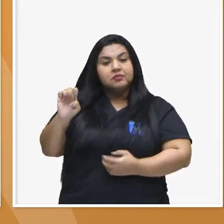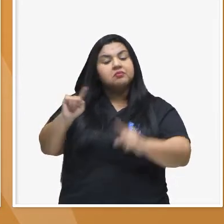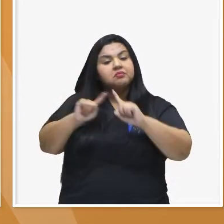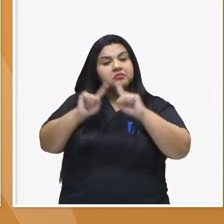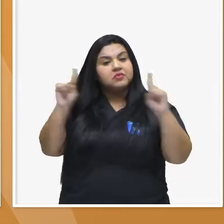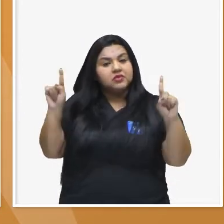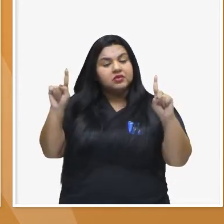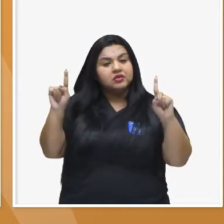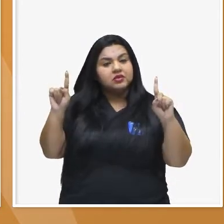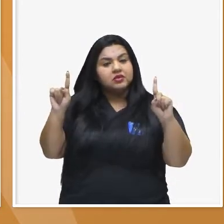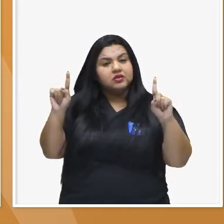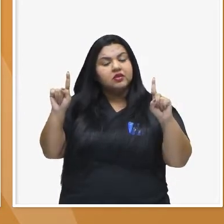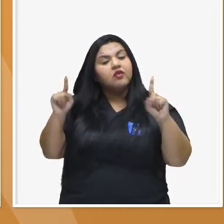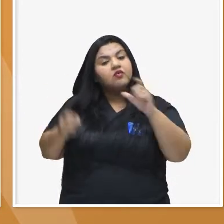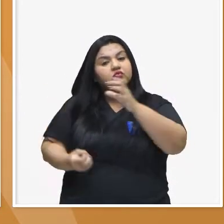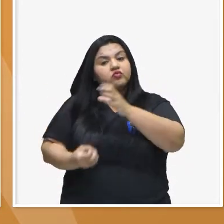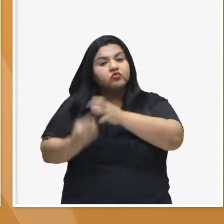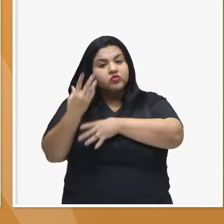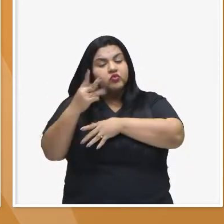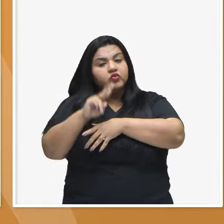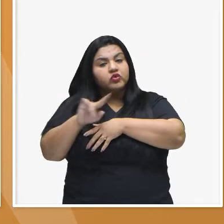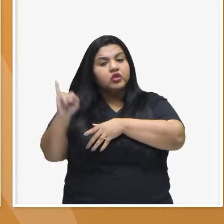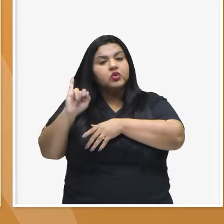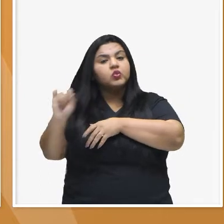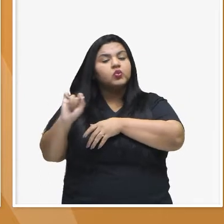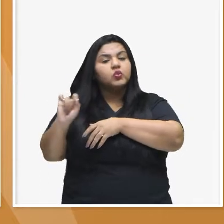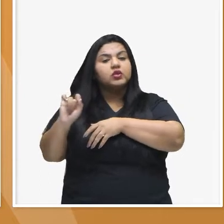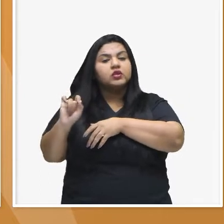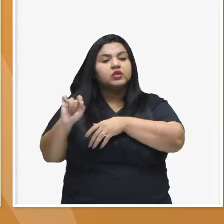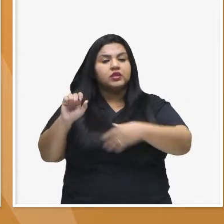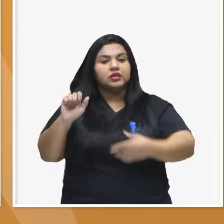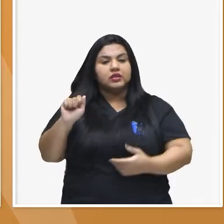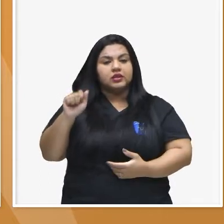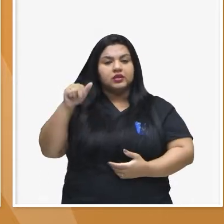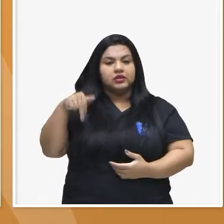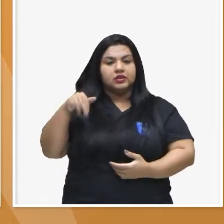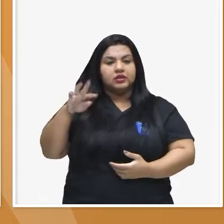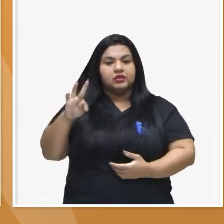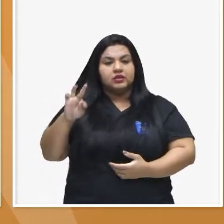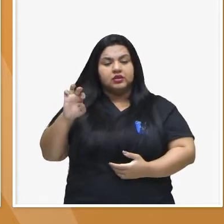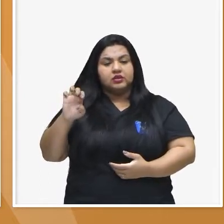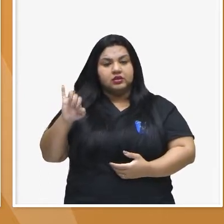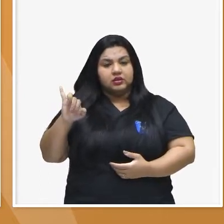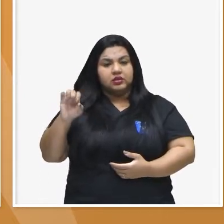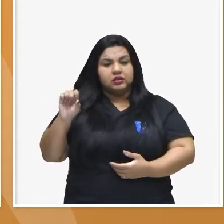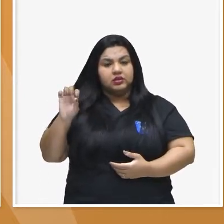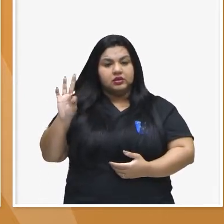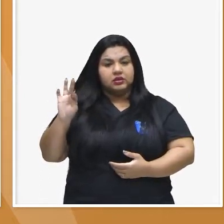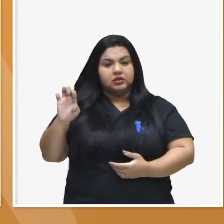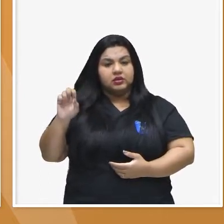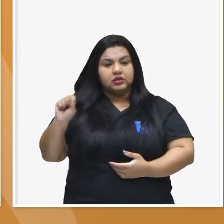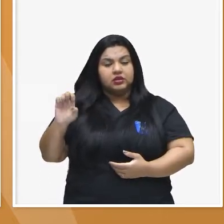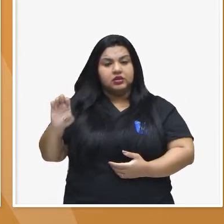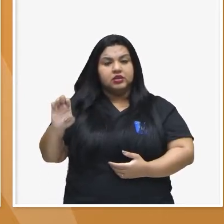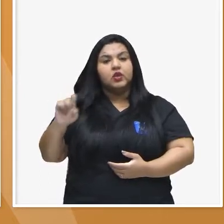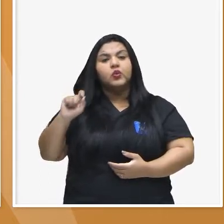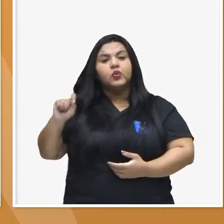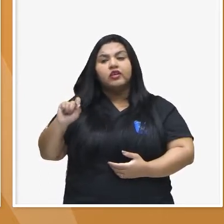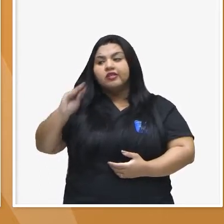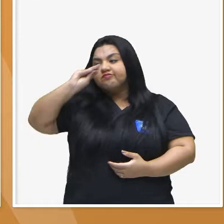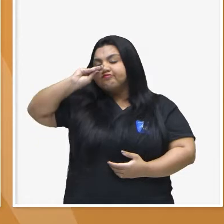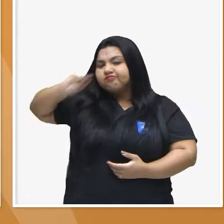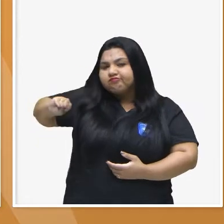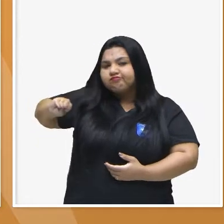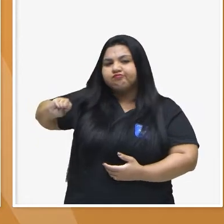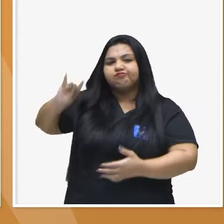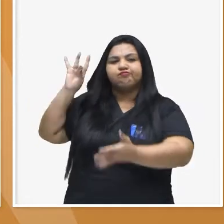que vai surgir o que ele chama de antítese, que é a negação dessa afirmativa.